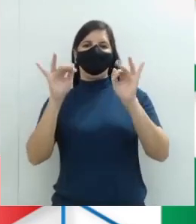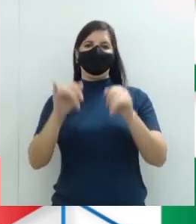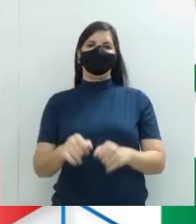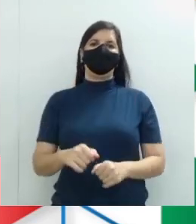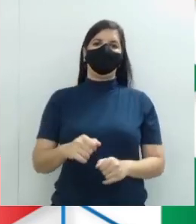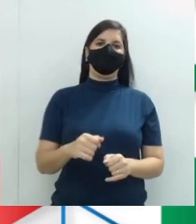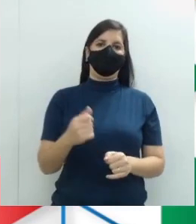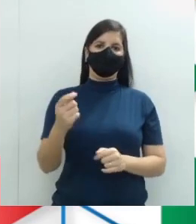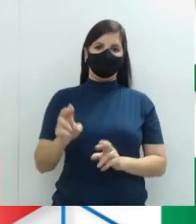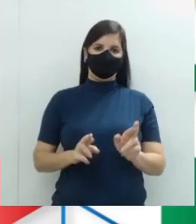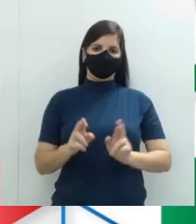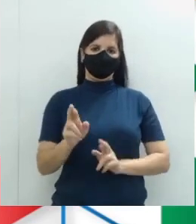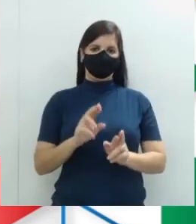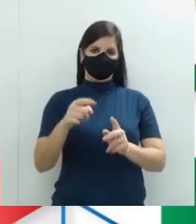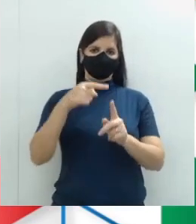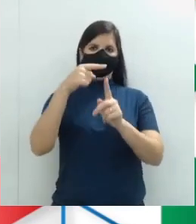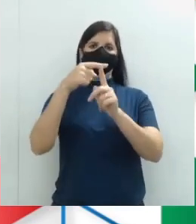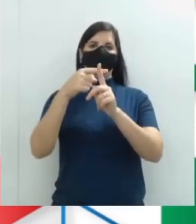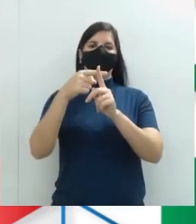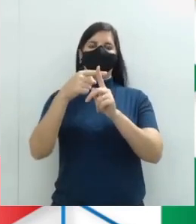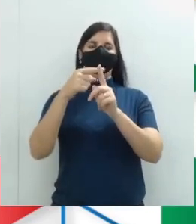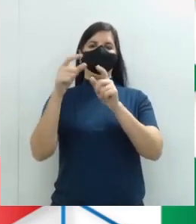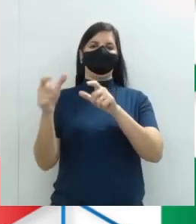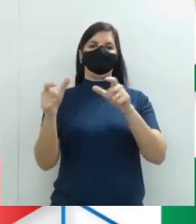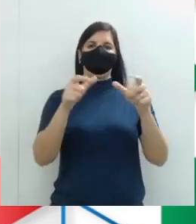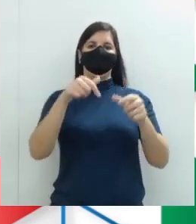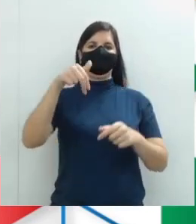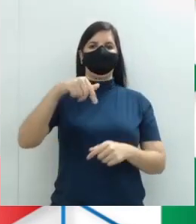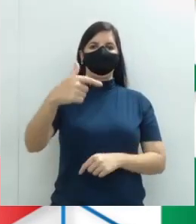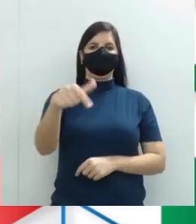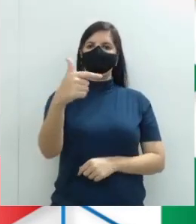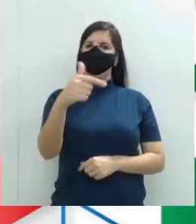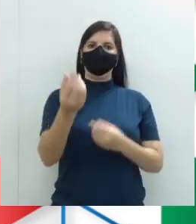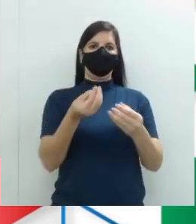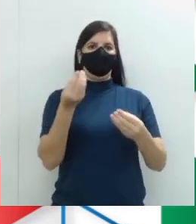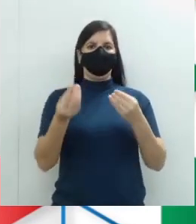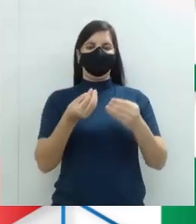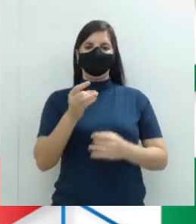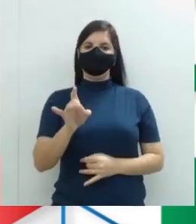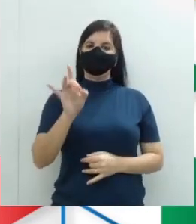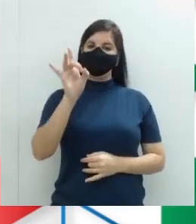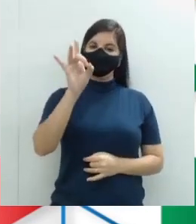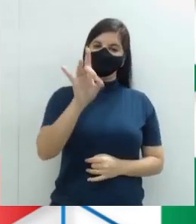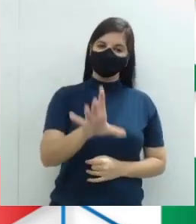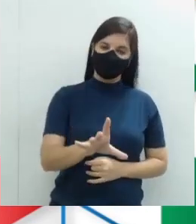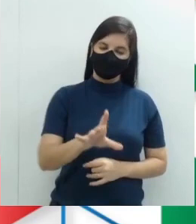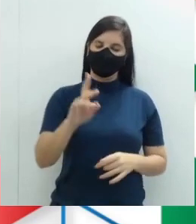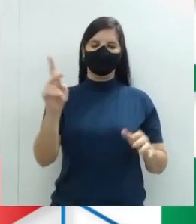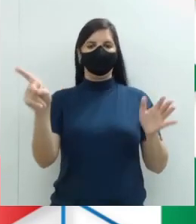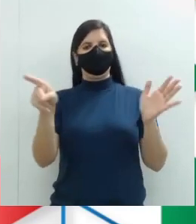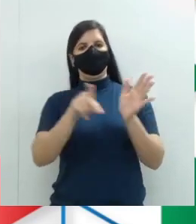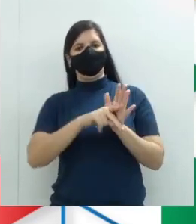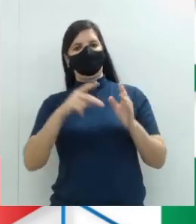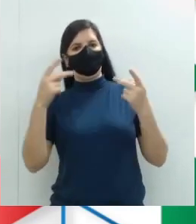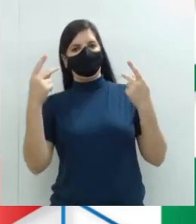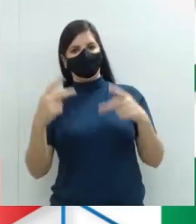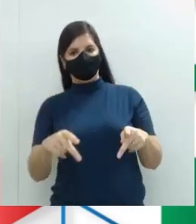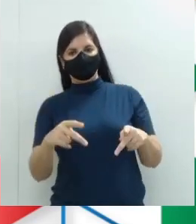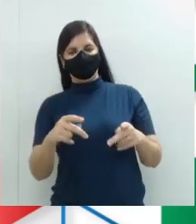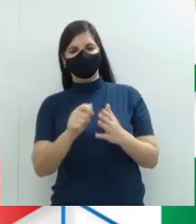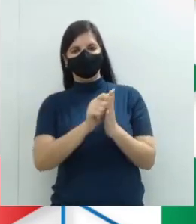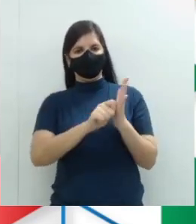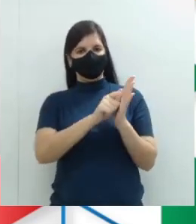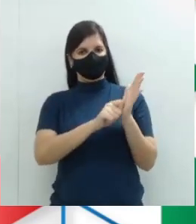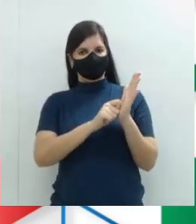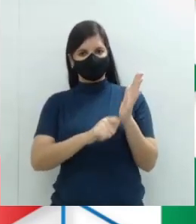do número primo positivo na posição n. Não existe, não. Só são os termos que estão